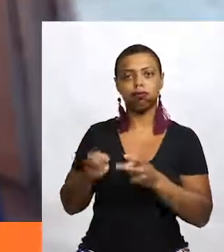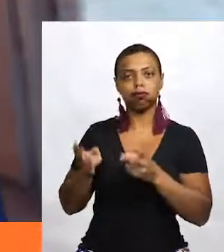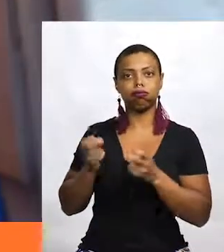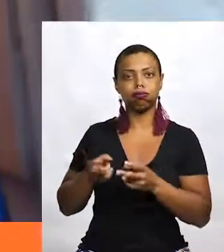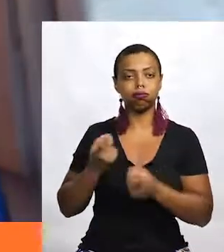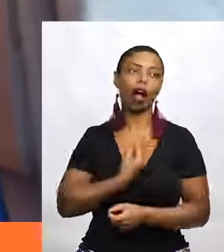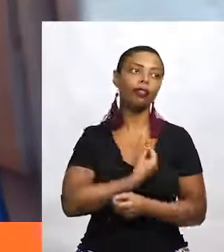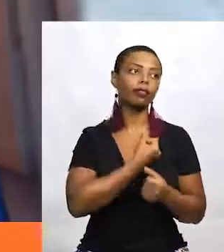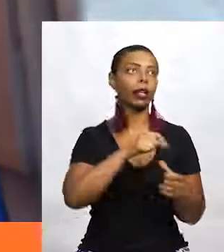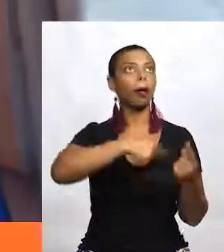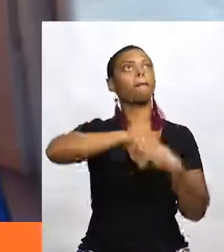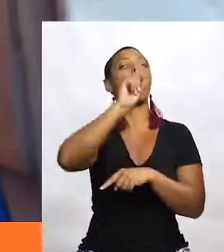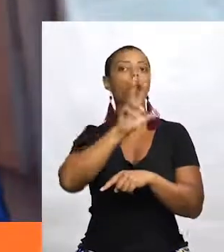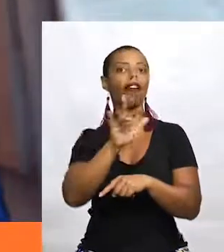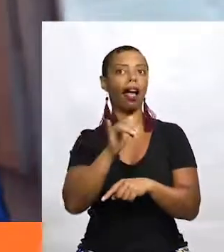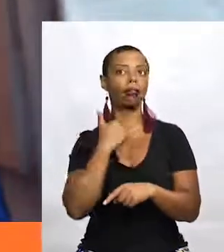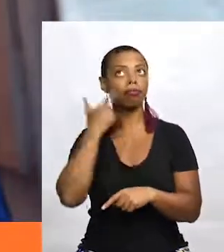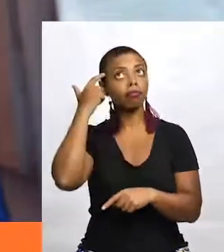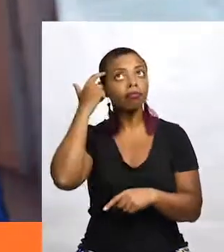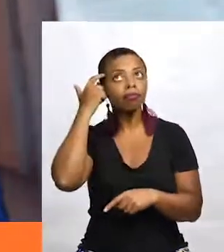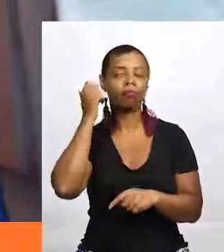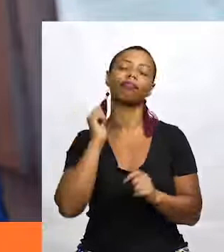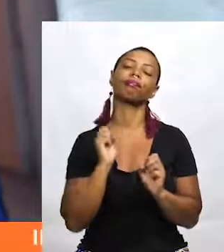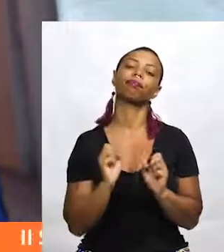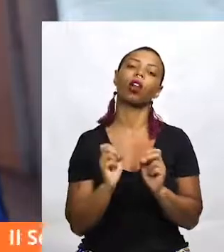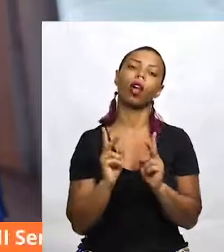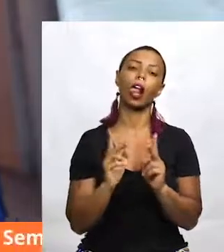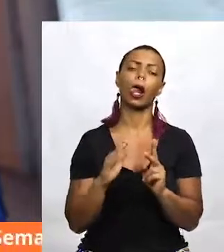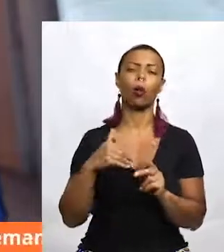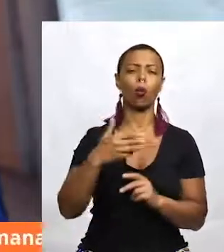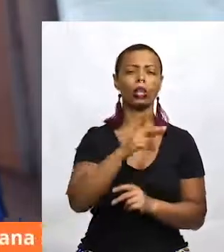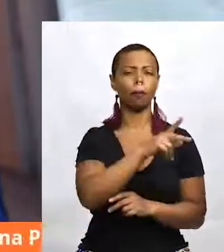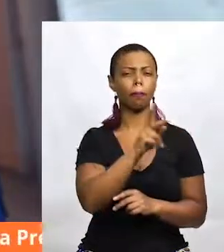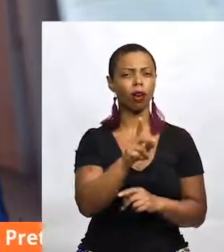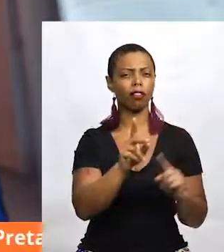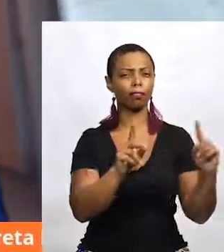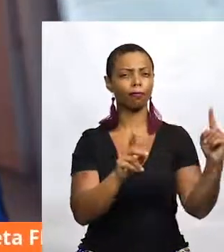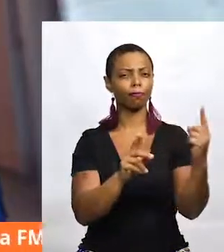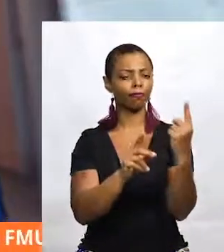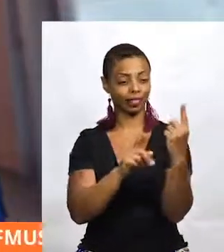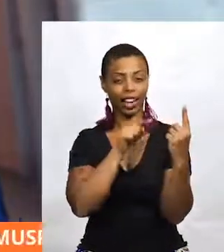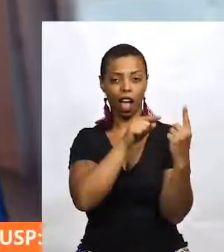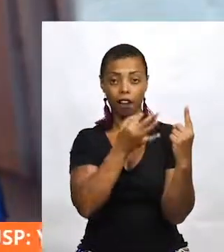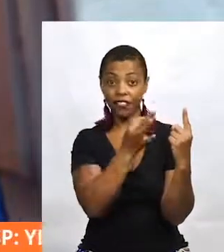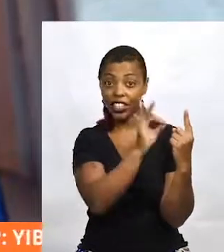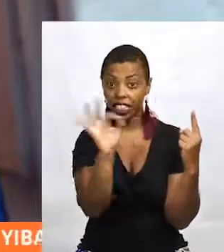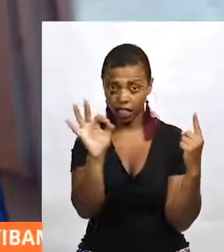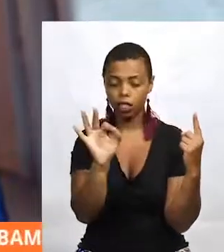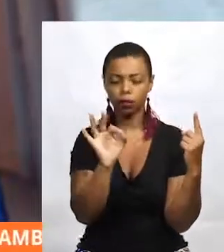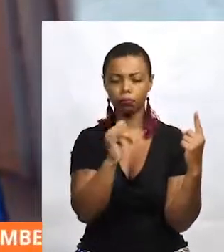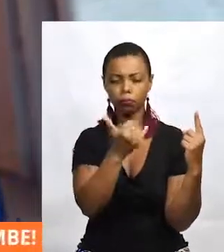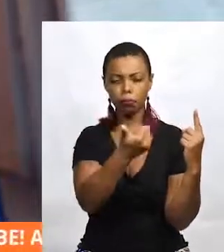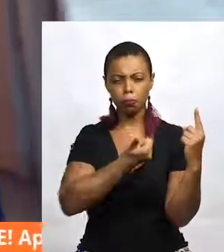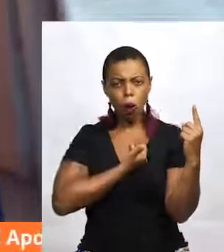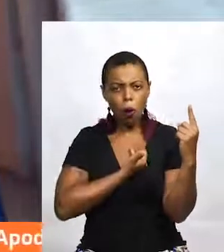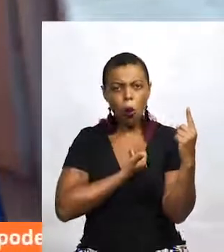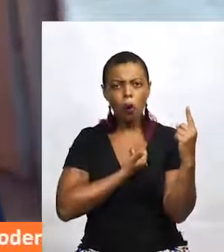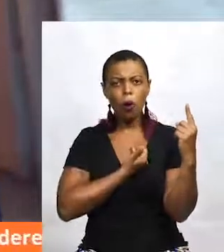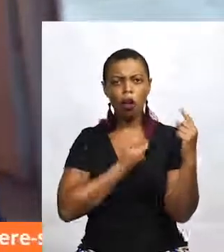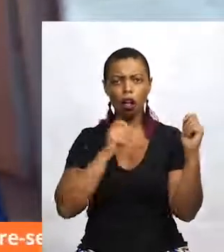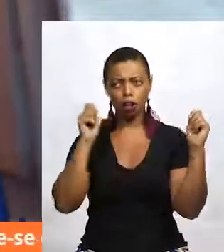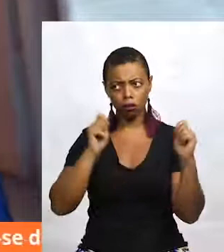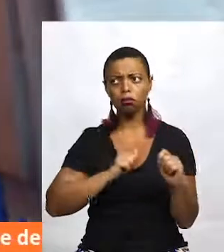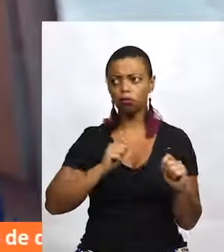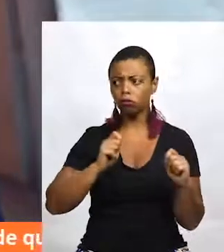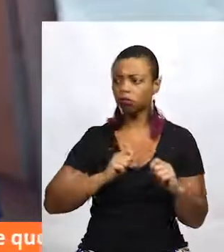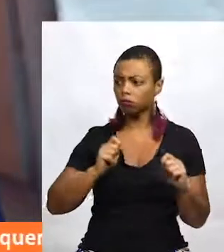gente vivia. E aí, no momento em que esse professor de física me disse que eu tinha talento